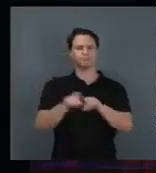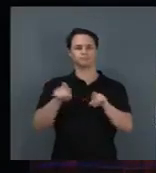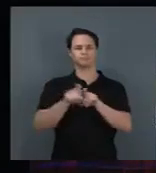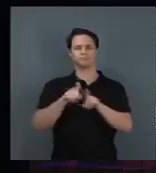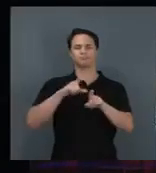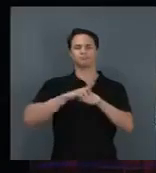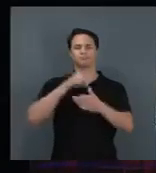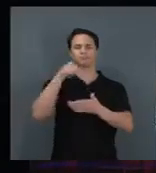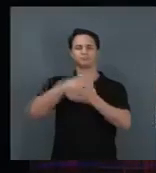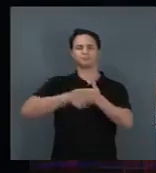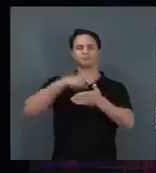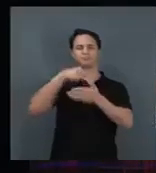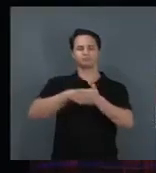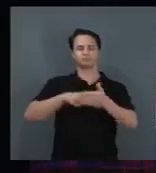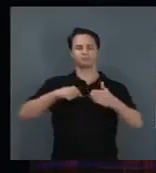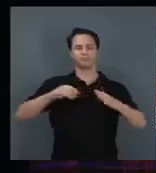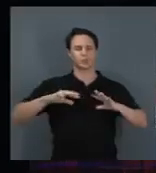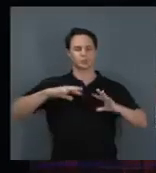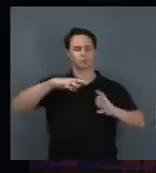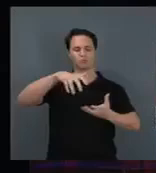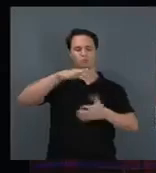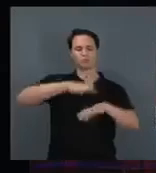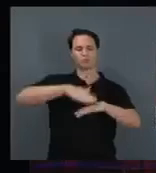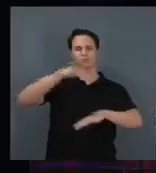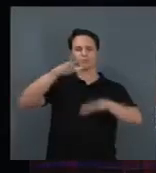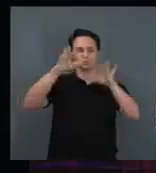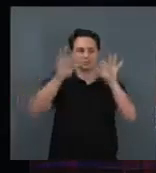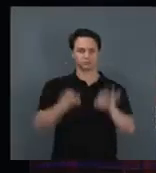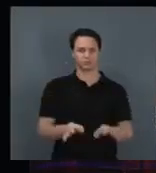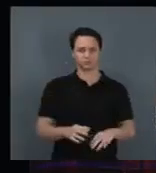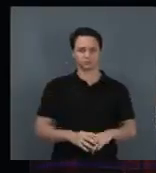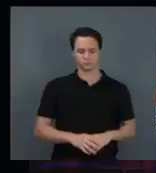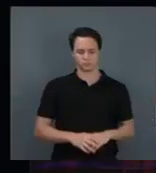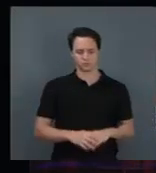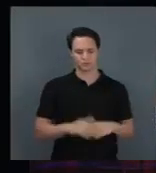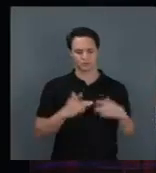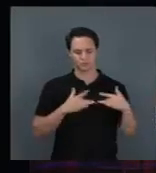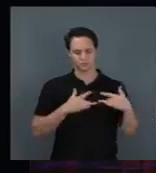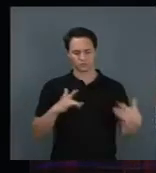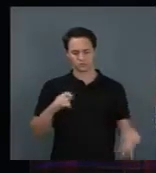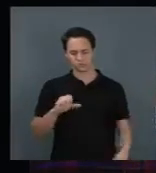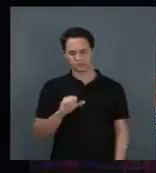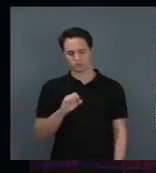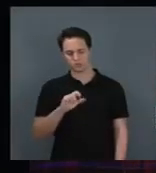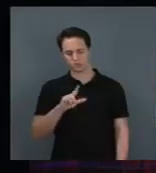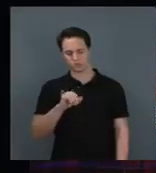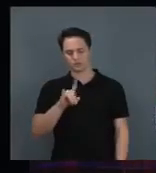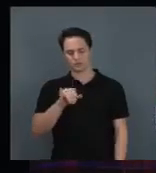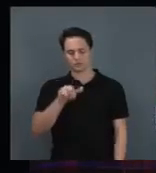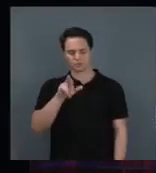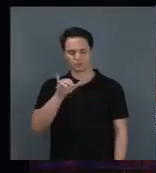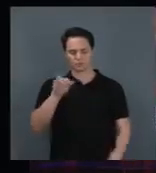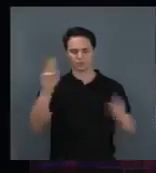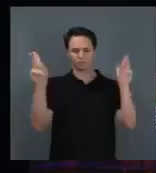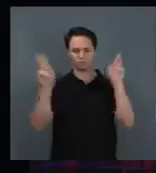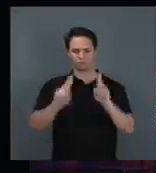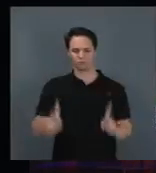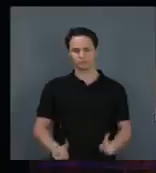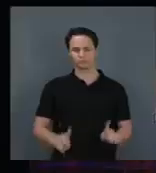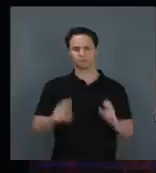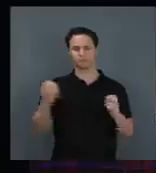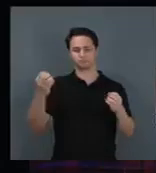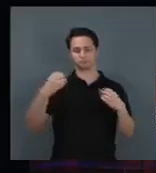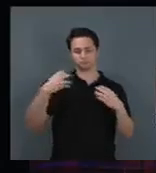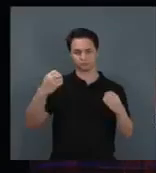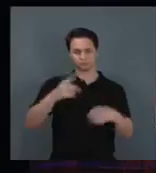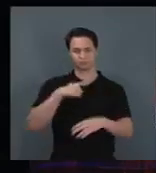lutar por um mundo mais justo, solidário e de paz. Ele nos ensinou que